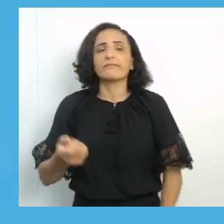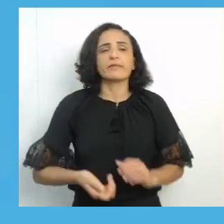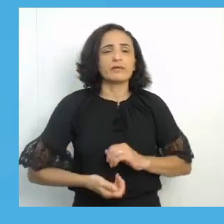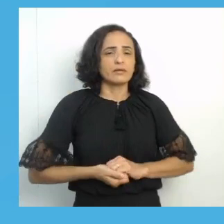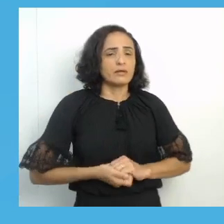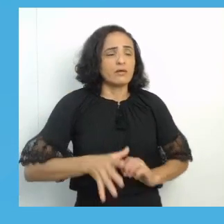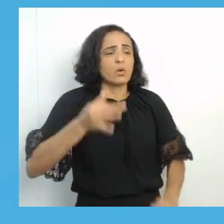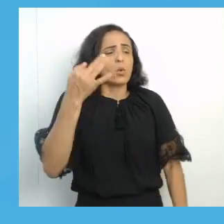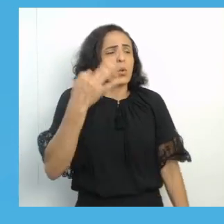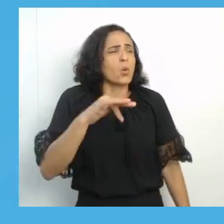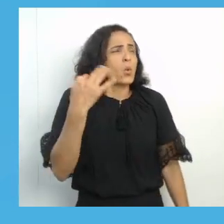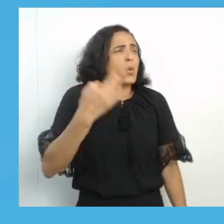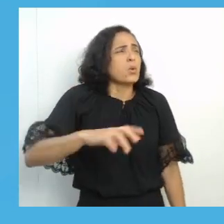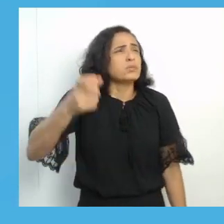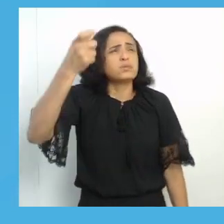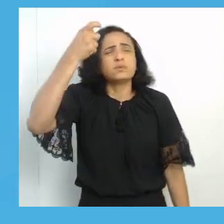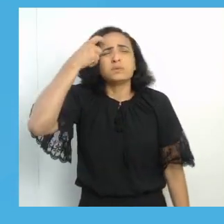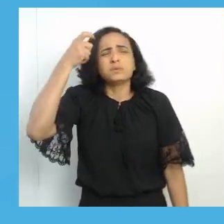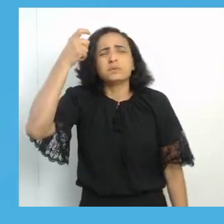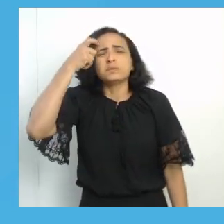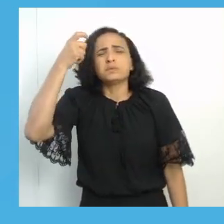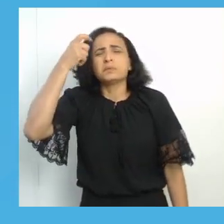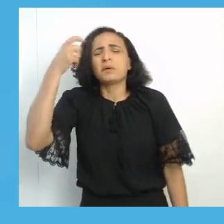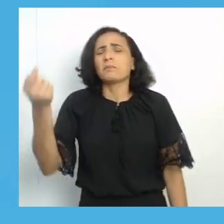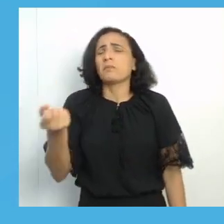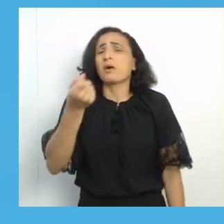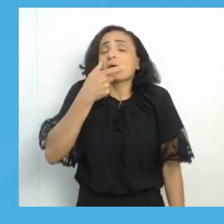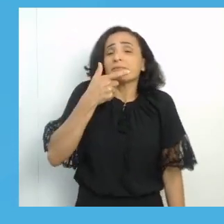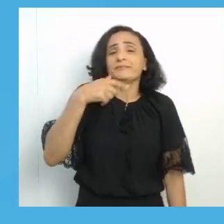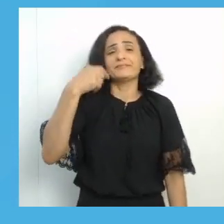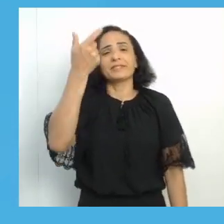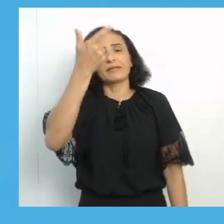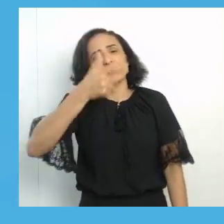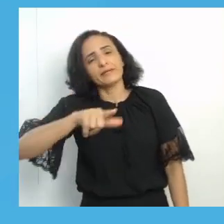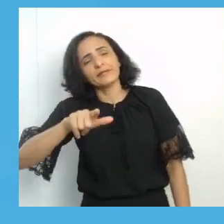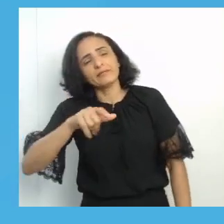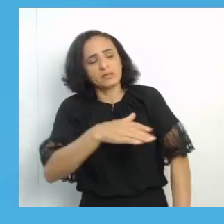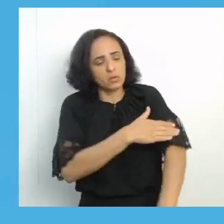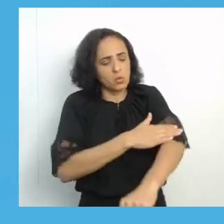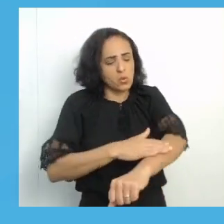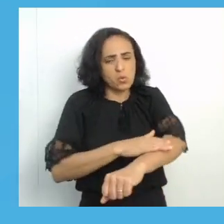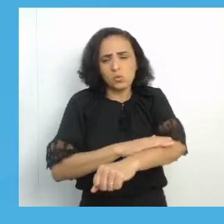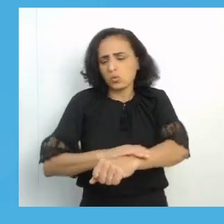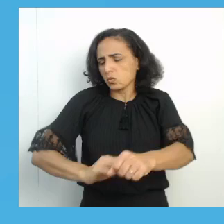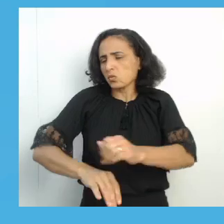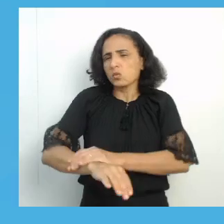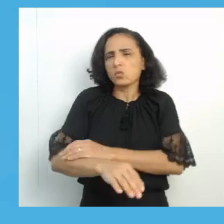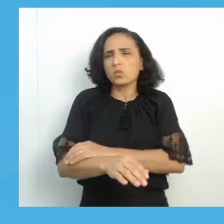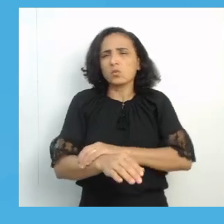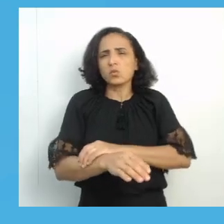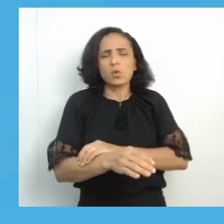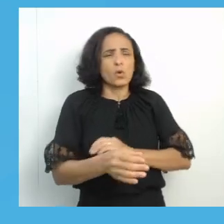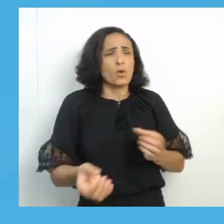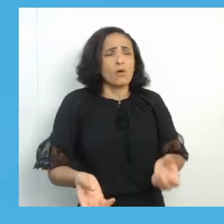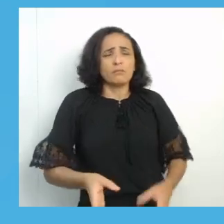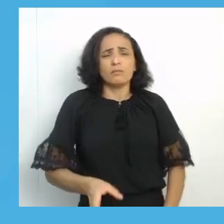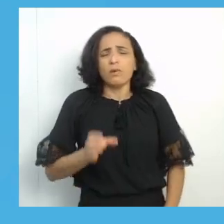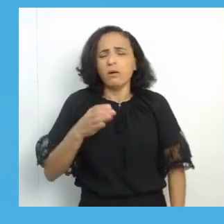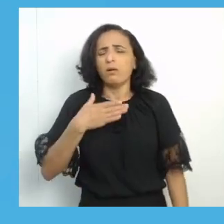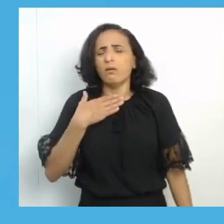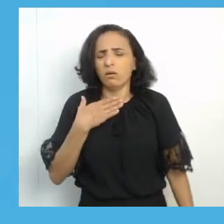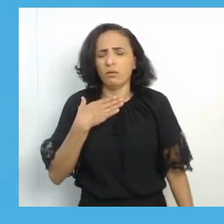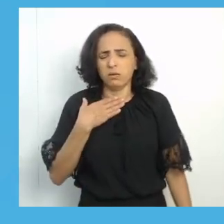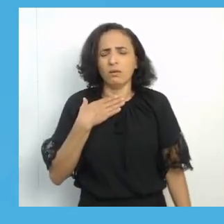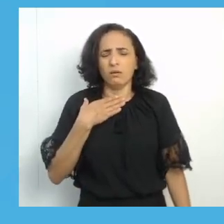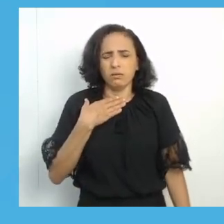de cabeça, uma dor muscular, ou se não, se você está tossindo, um expectorante.